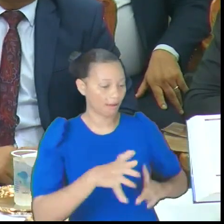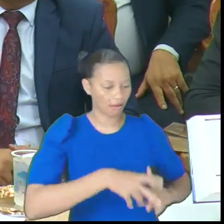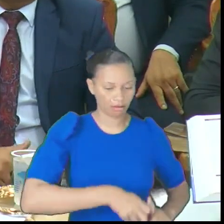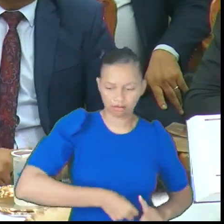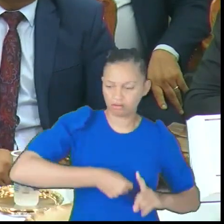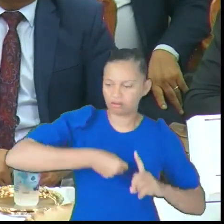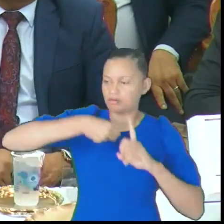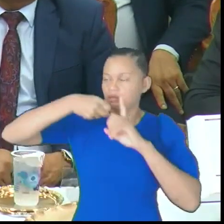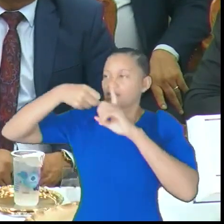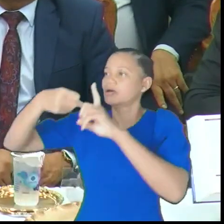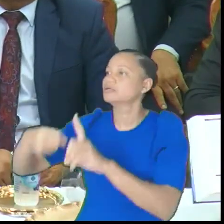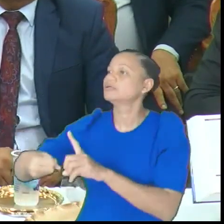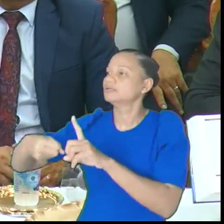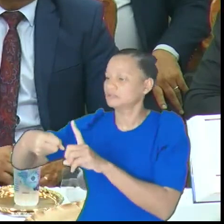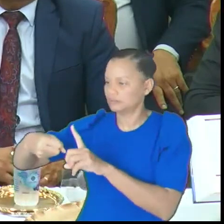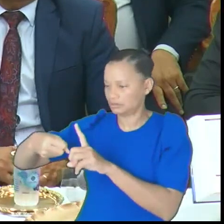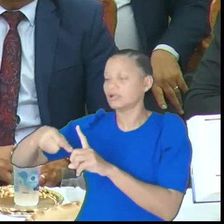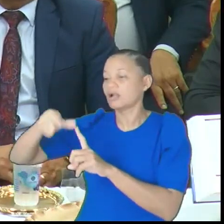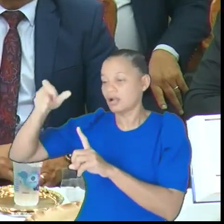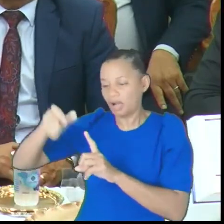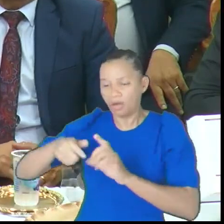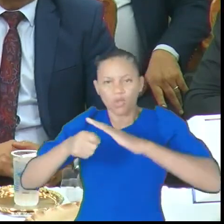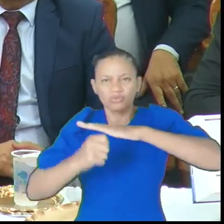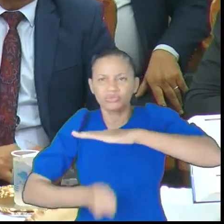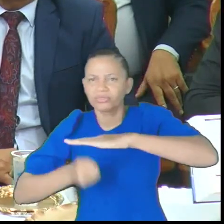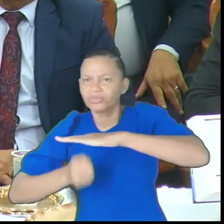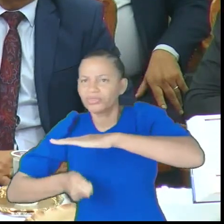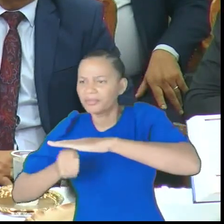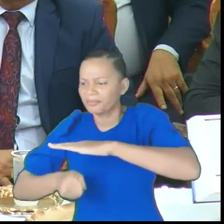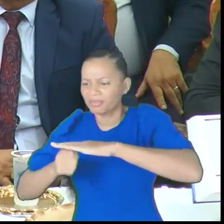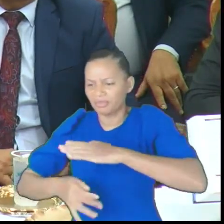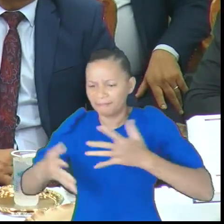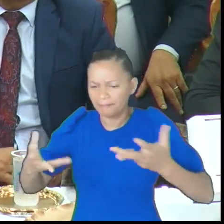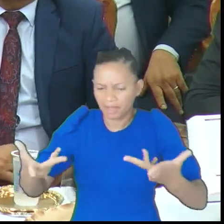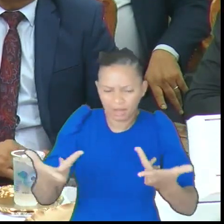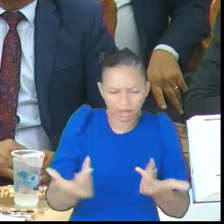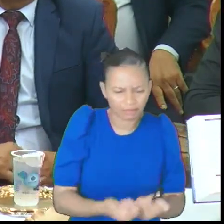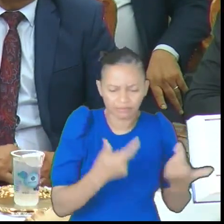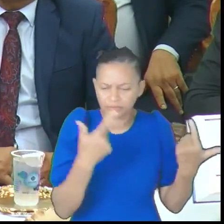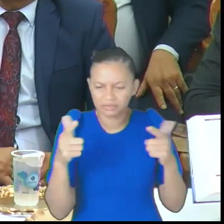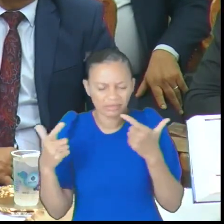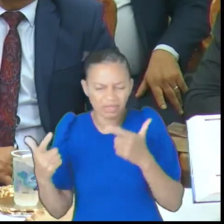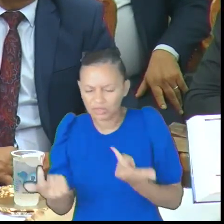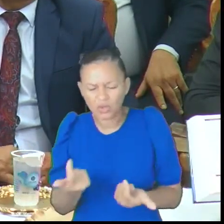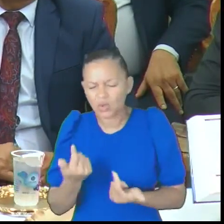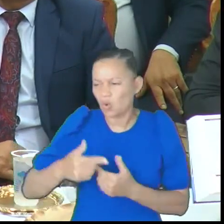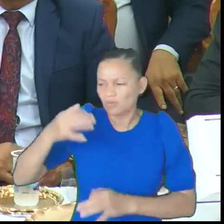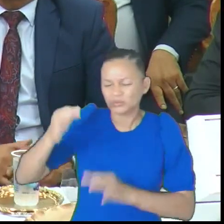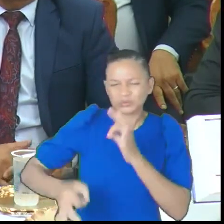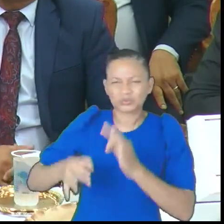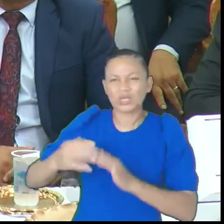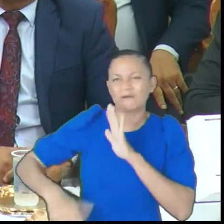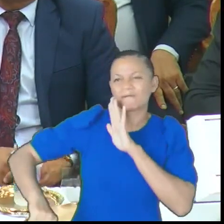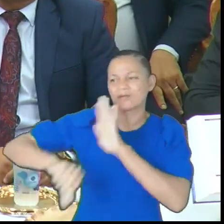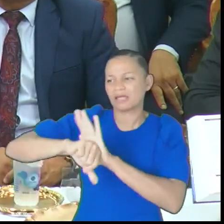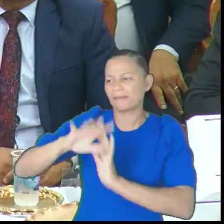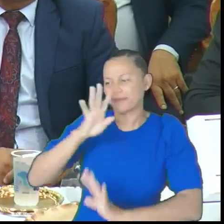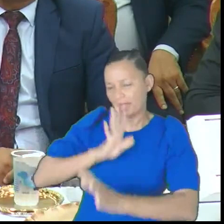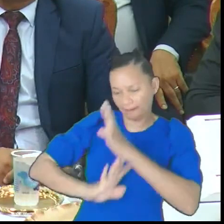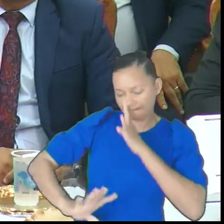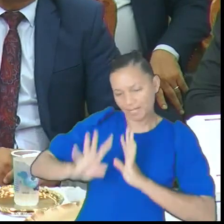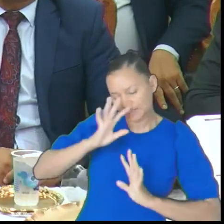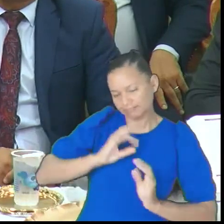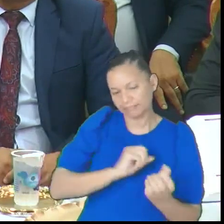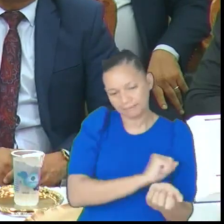levarem até a presença de um tribunal que não tem competência para julgar o crime que estão me imputando, vão levar